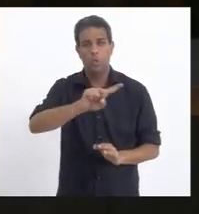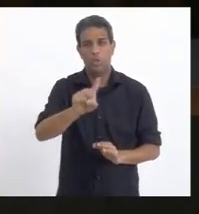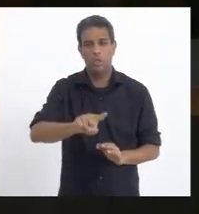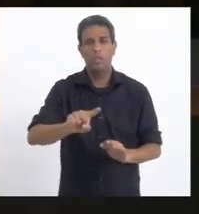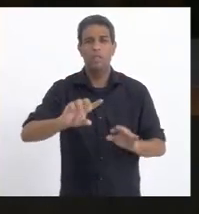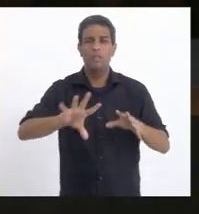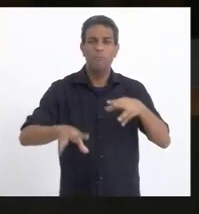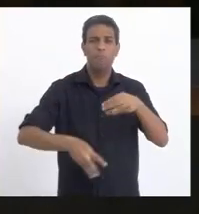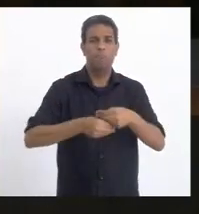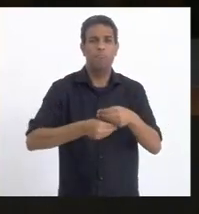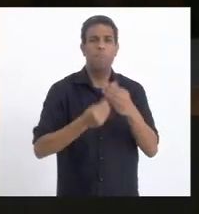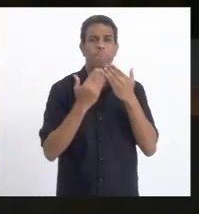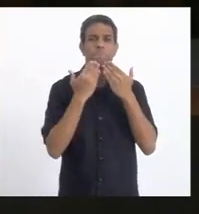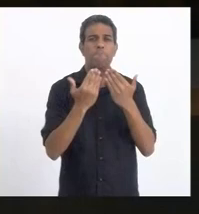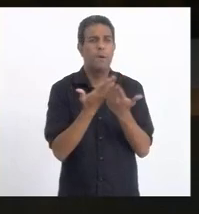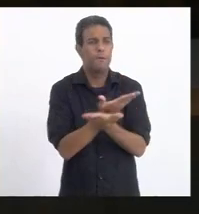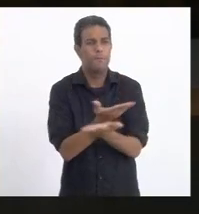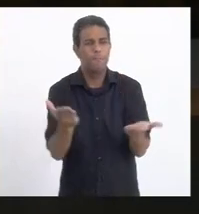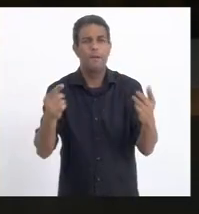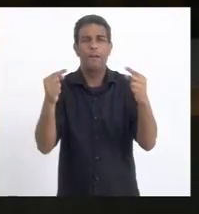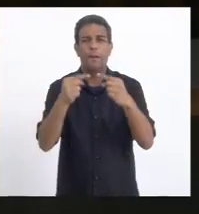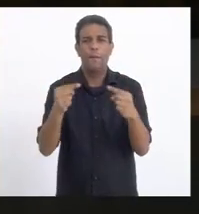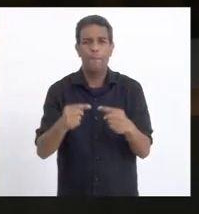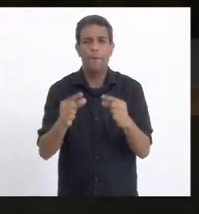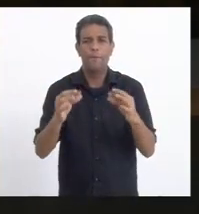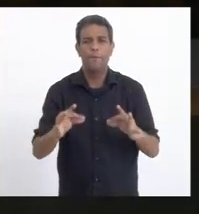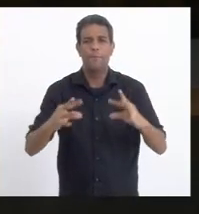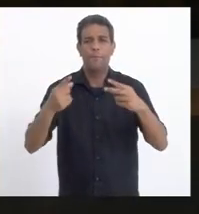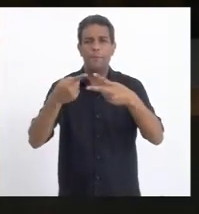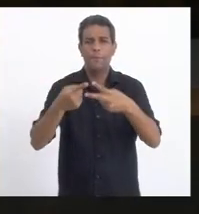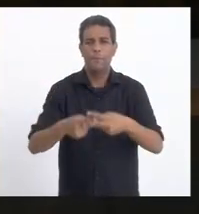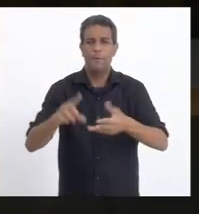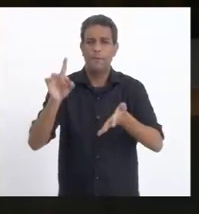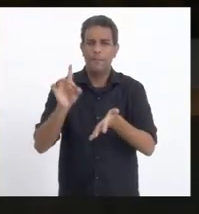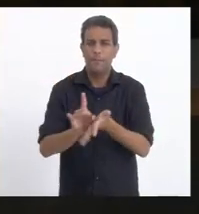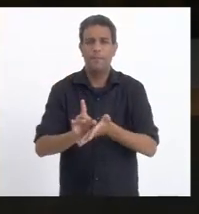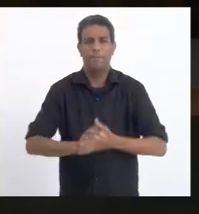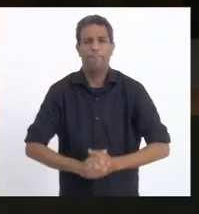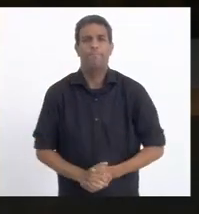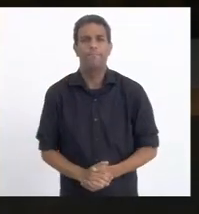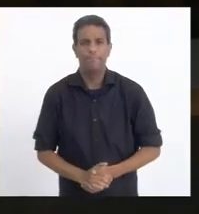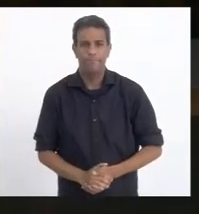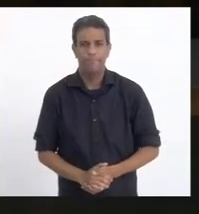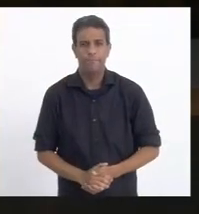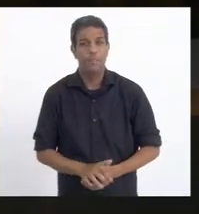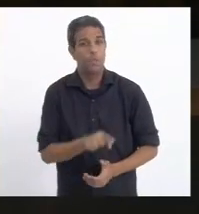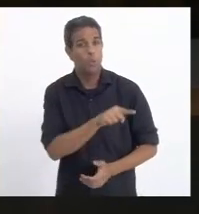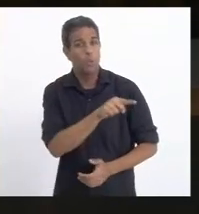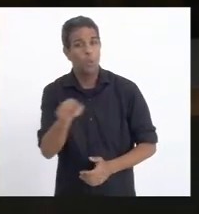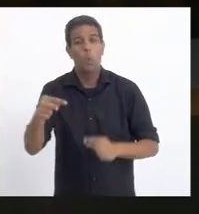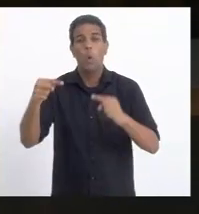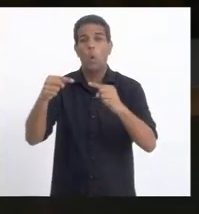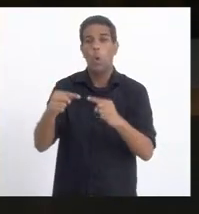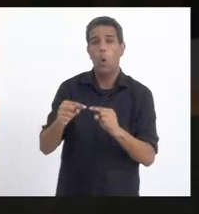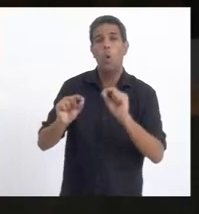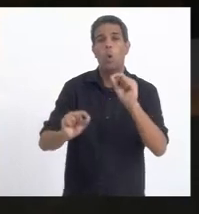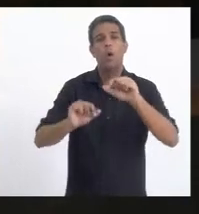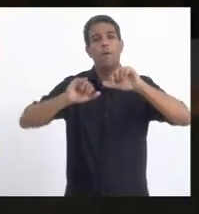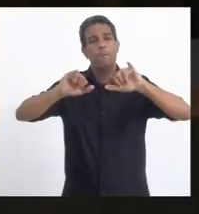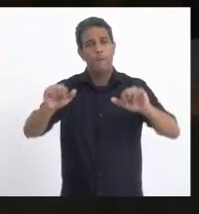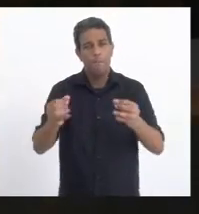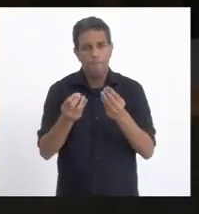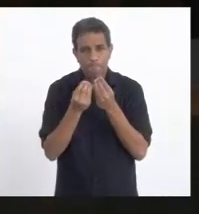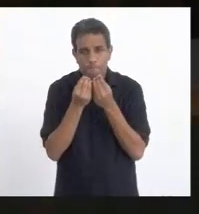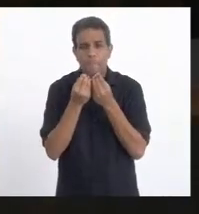terminava que os senhores fizessem a correção necessário para isso tiveram a